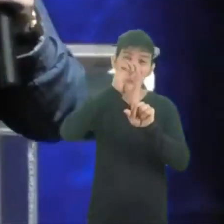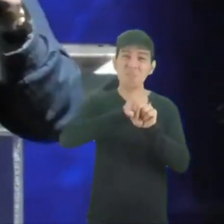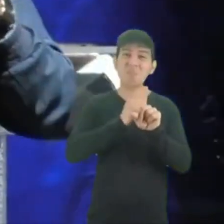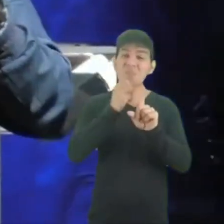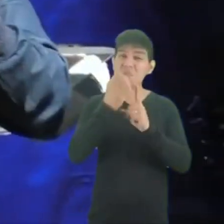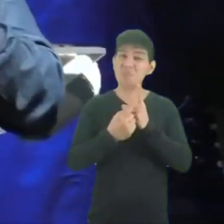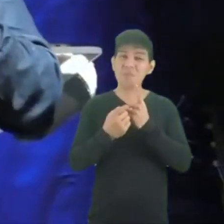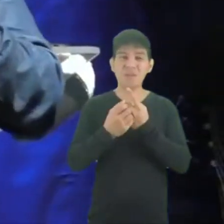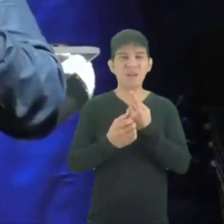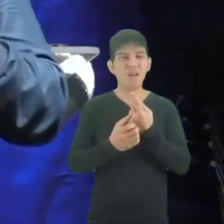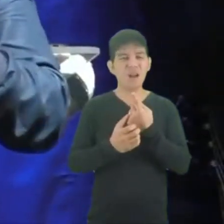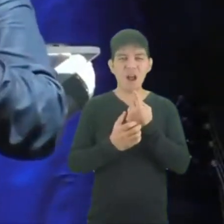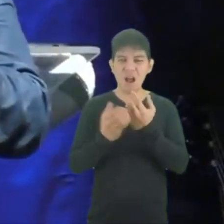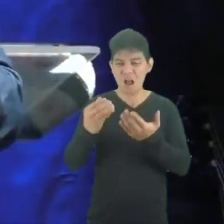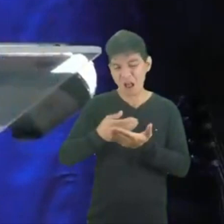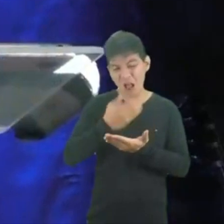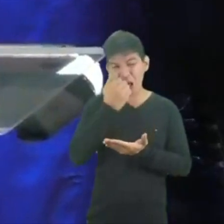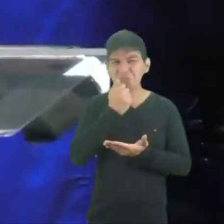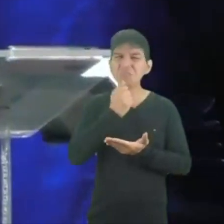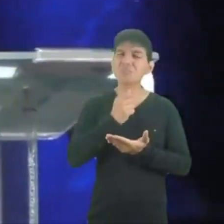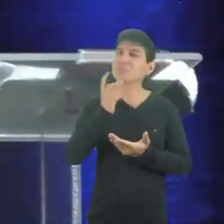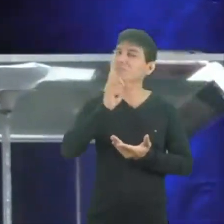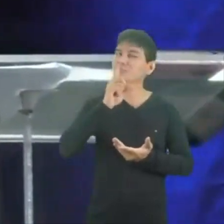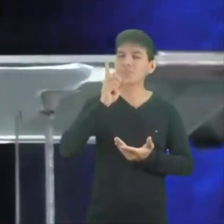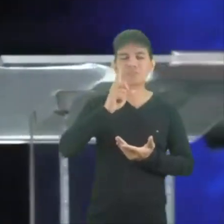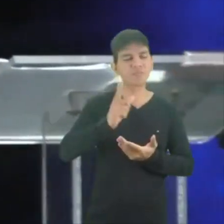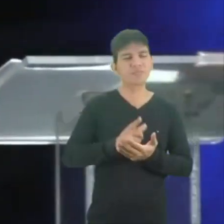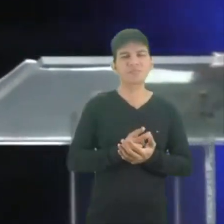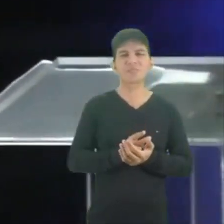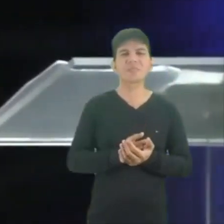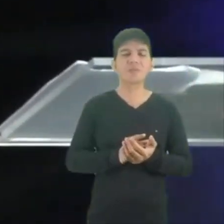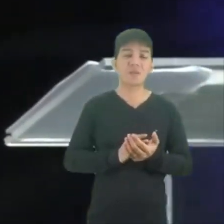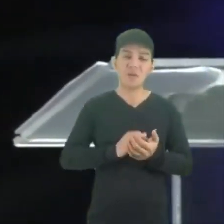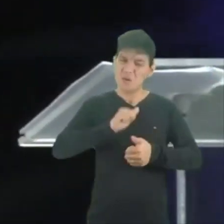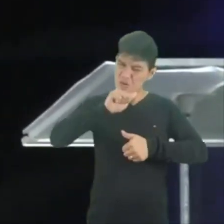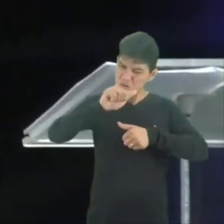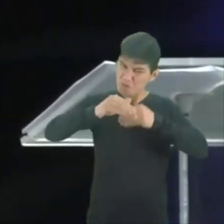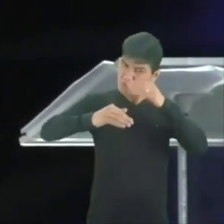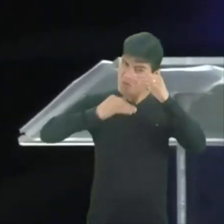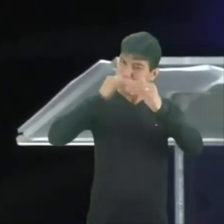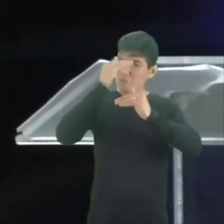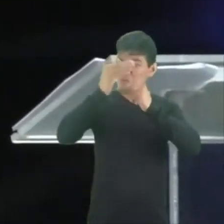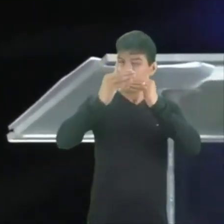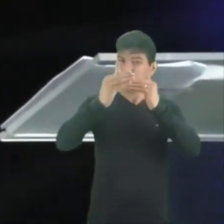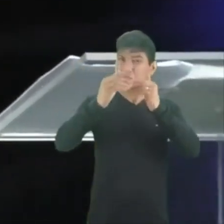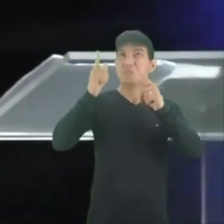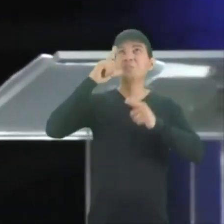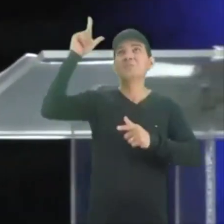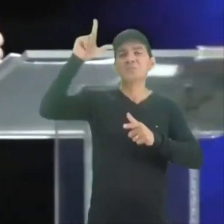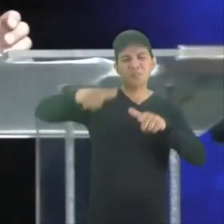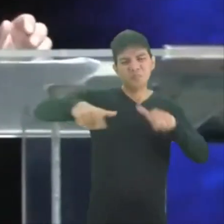toma? Não é. É um processo. Deus está trabalhando na sua vida.